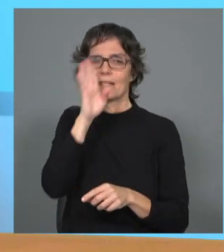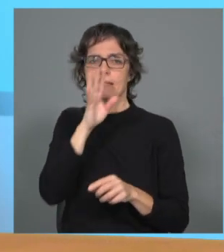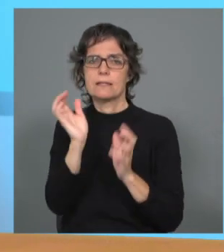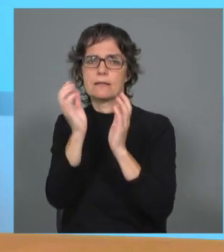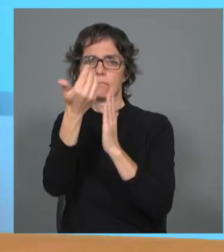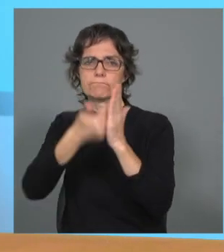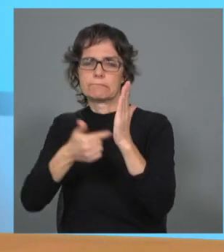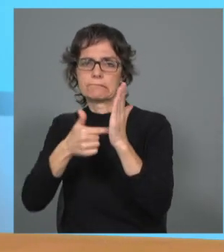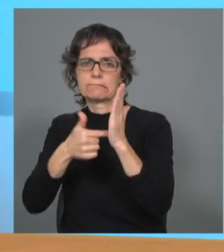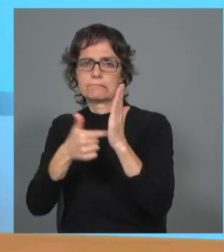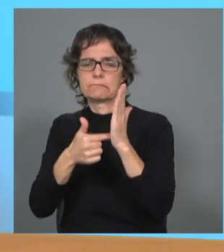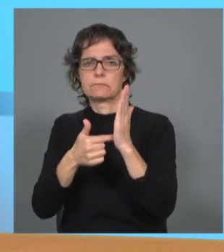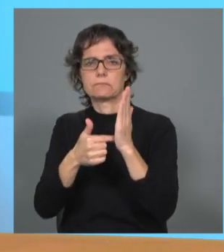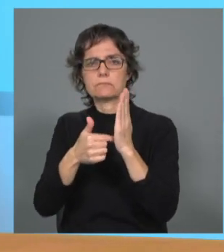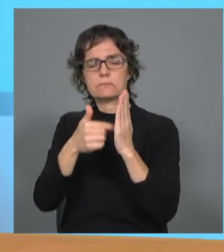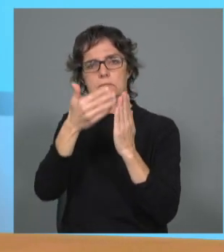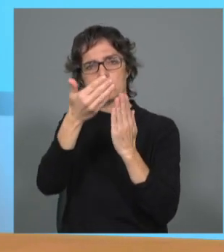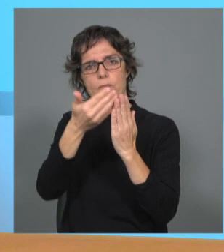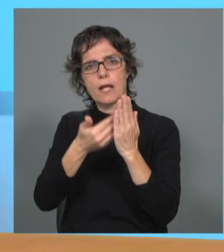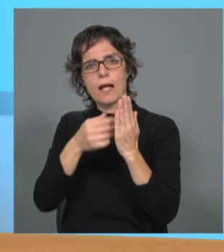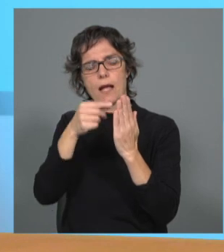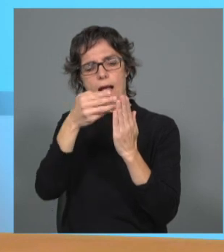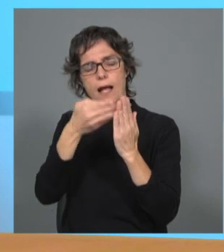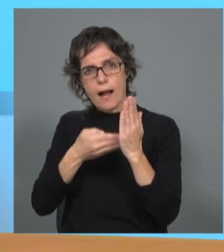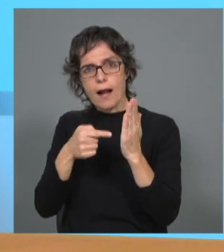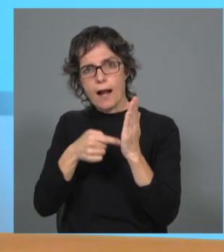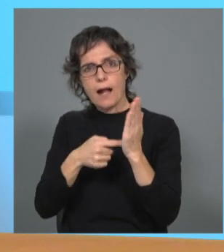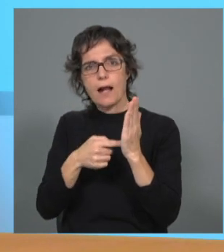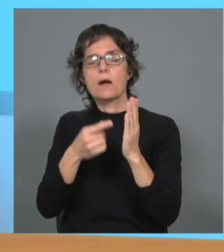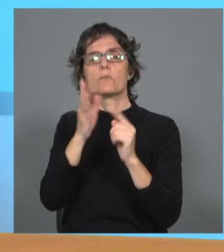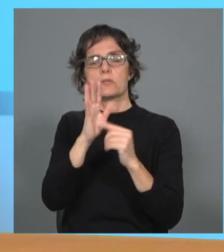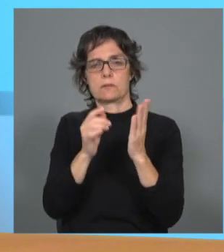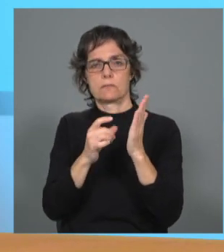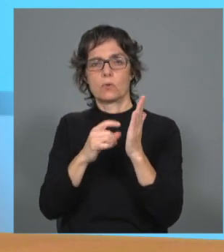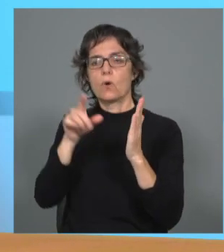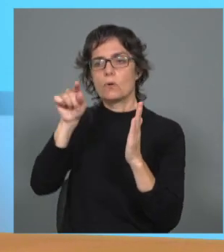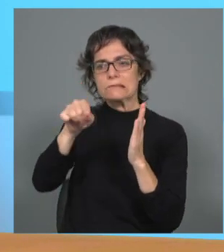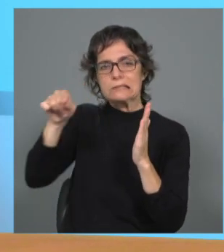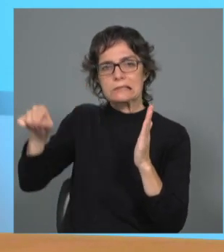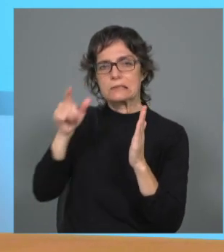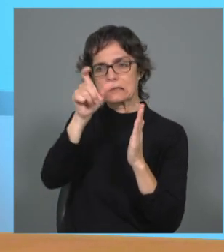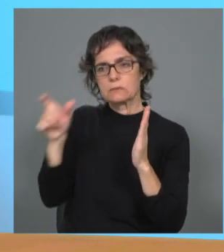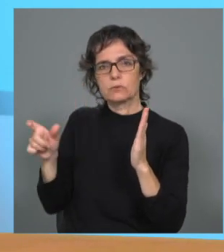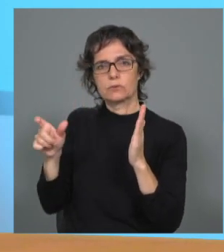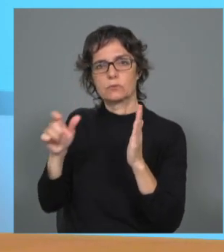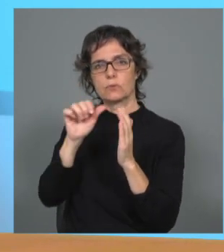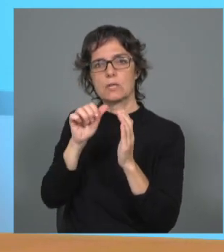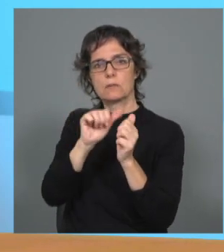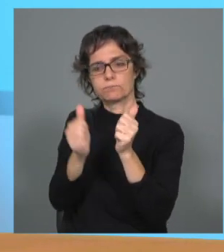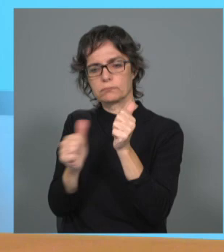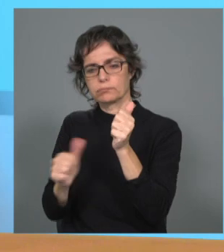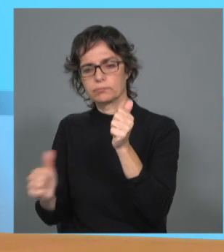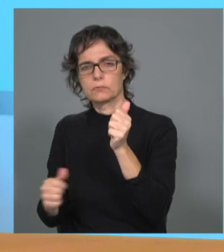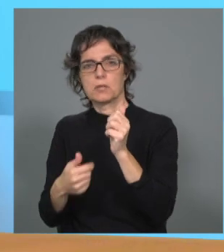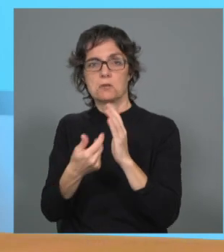várias dioceses, está lá exibido conselheiros nomeados pelos bispos, 5 ou 6, todos